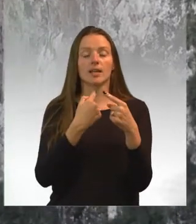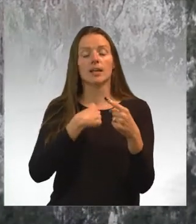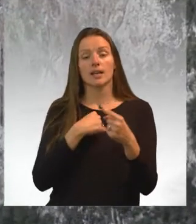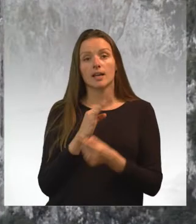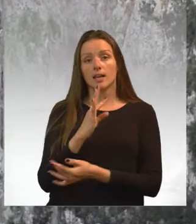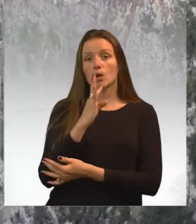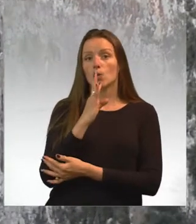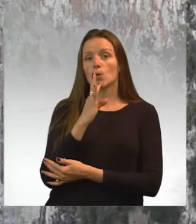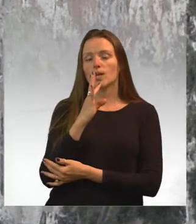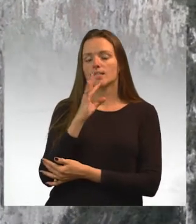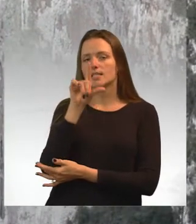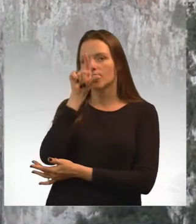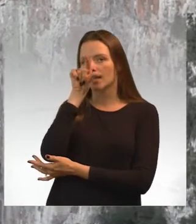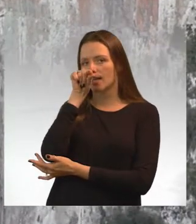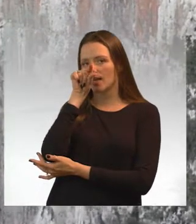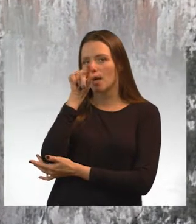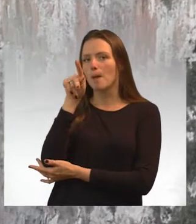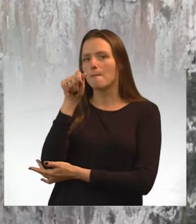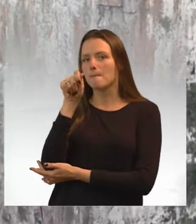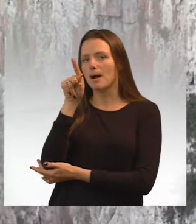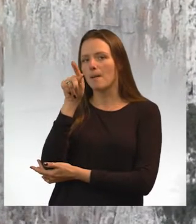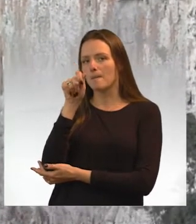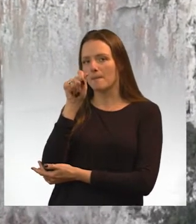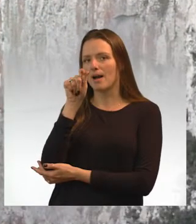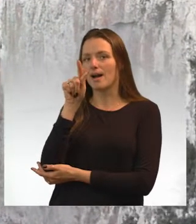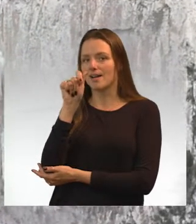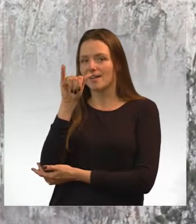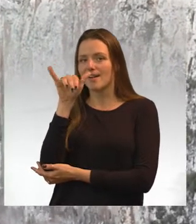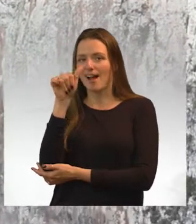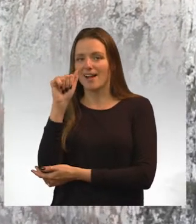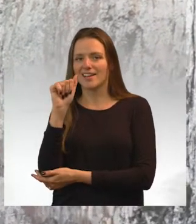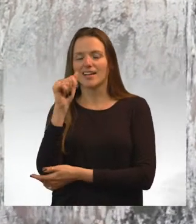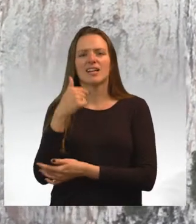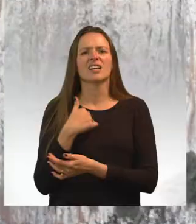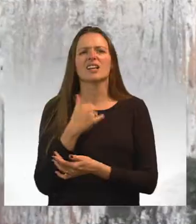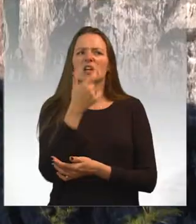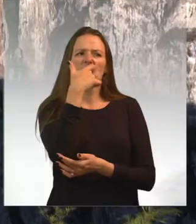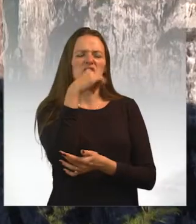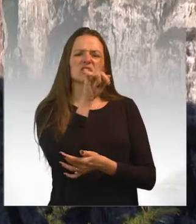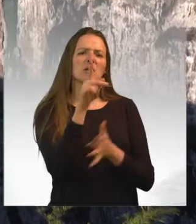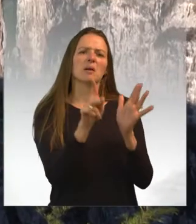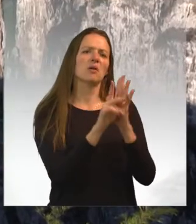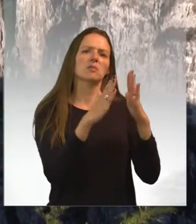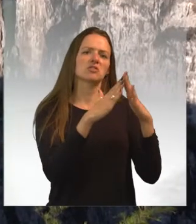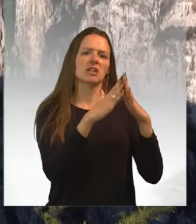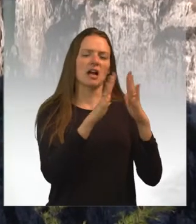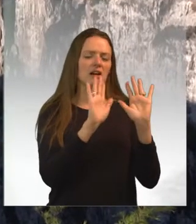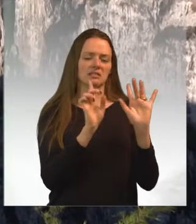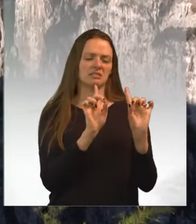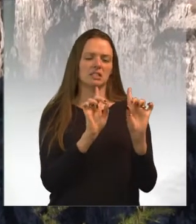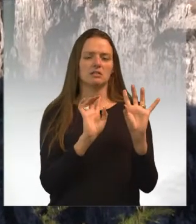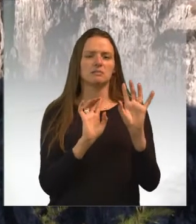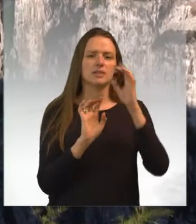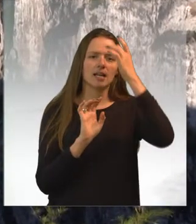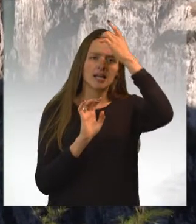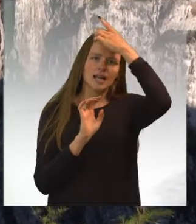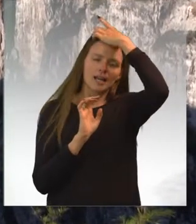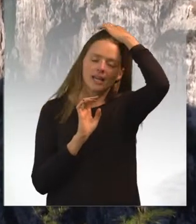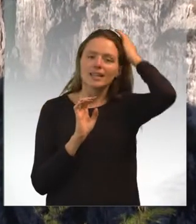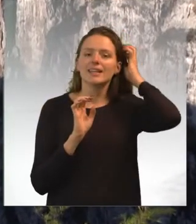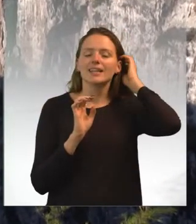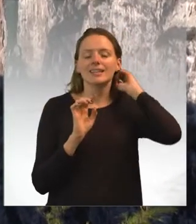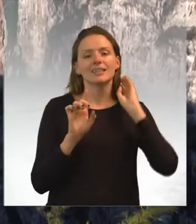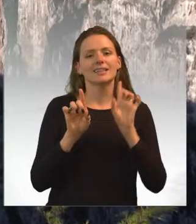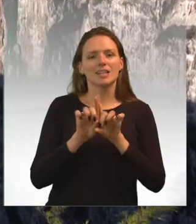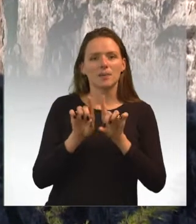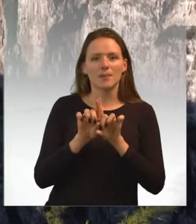uma papagainha. Não acho que ela nem era doméstica, ela era domesticada. E que eles